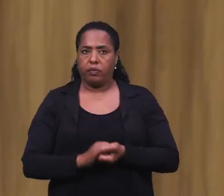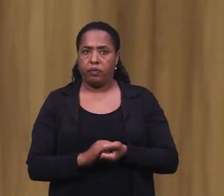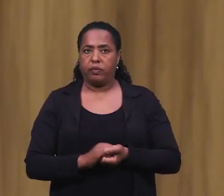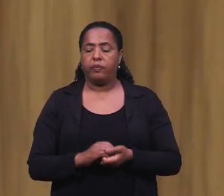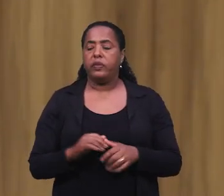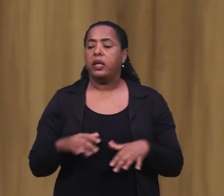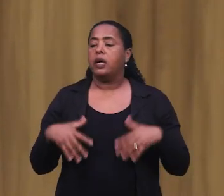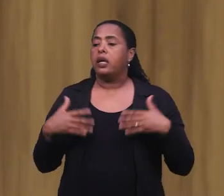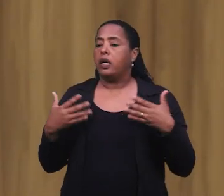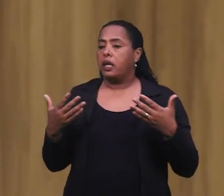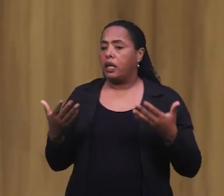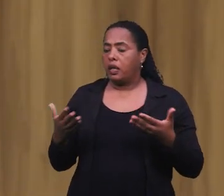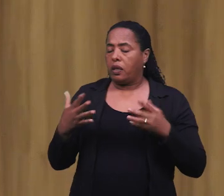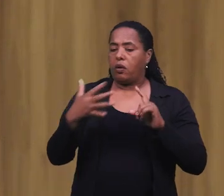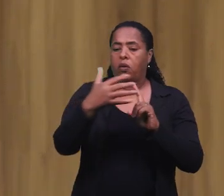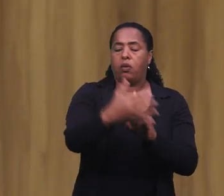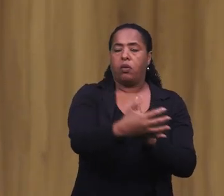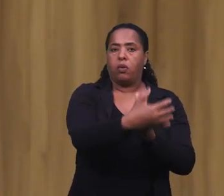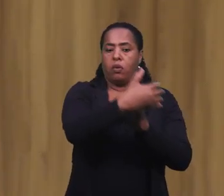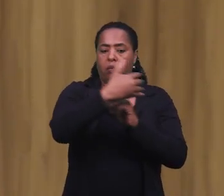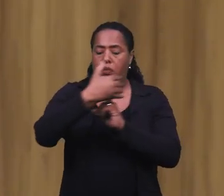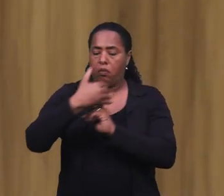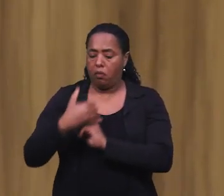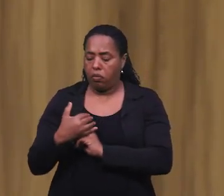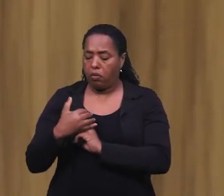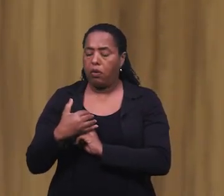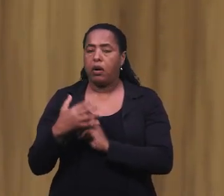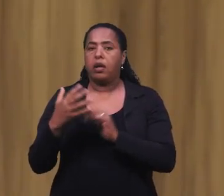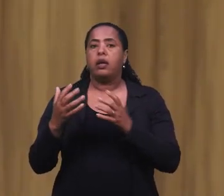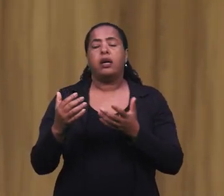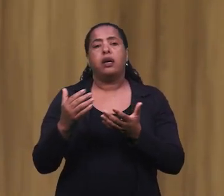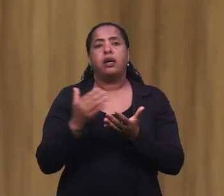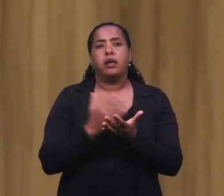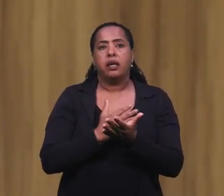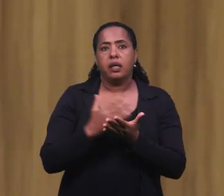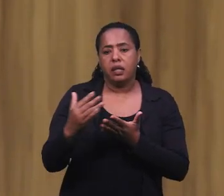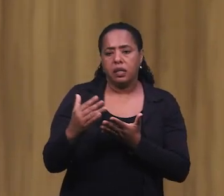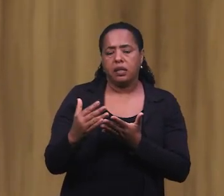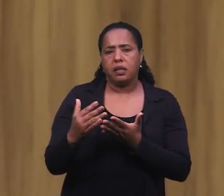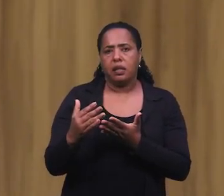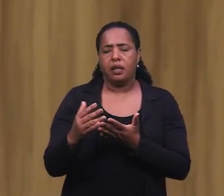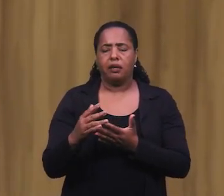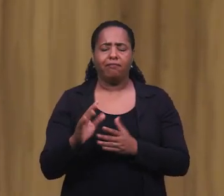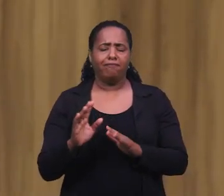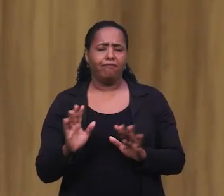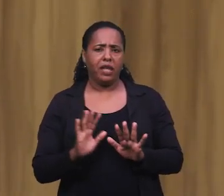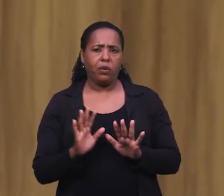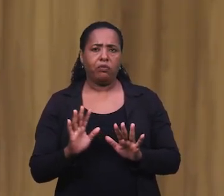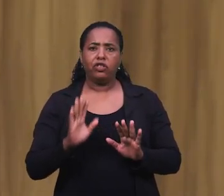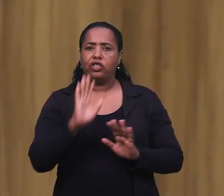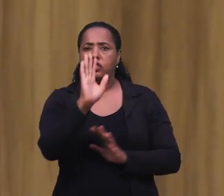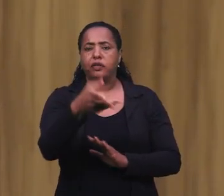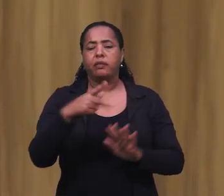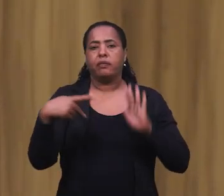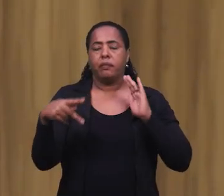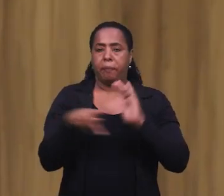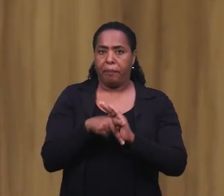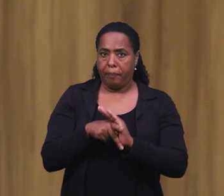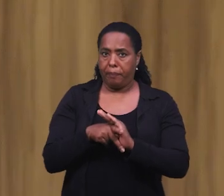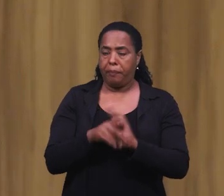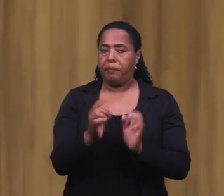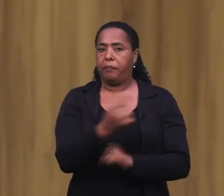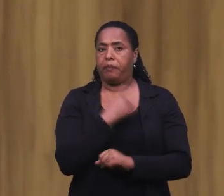né? A criança, quando chega, é acolhida, o idoso, quando chega, é acolhido, a família, quando chega, ela é acolhida